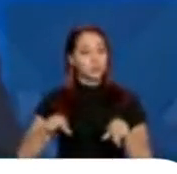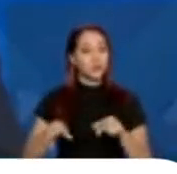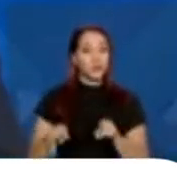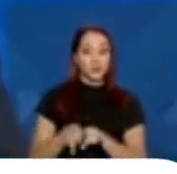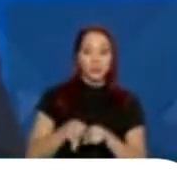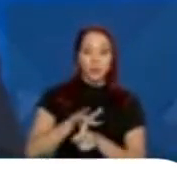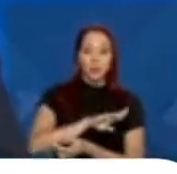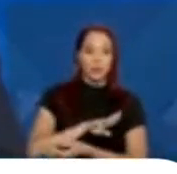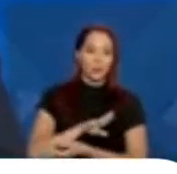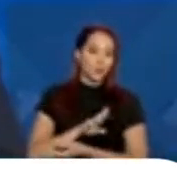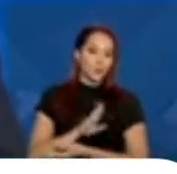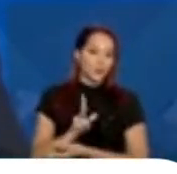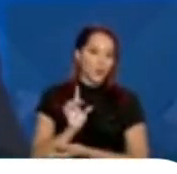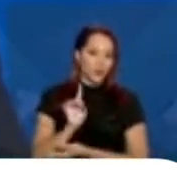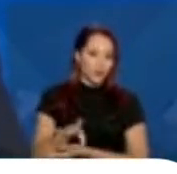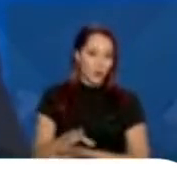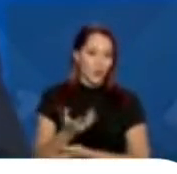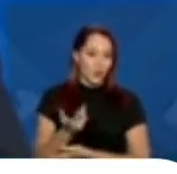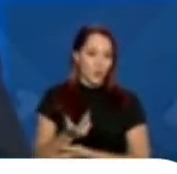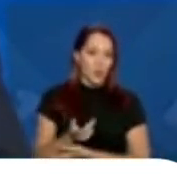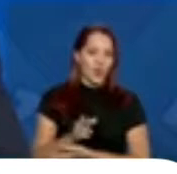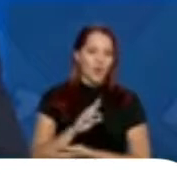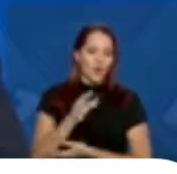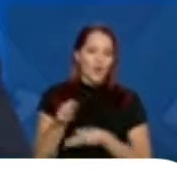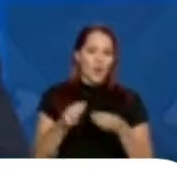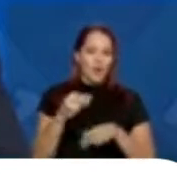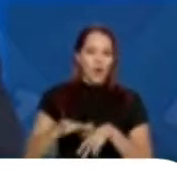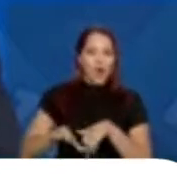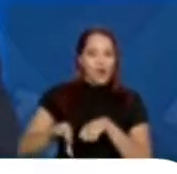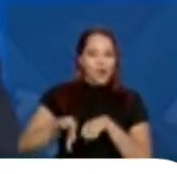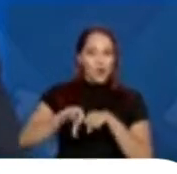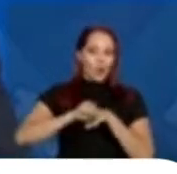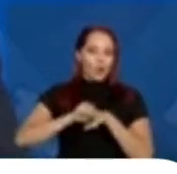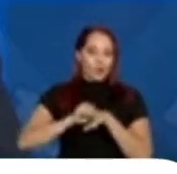só a contaminação